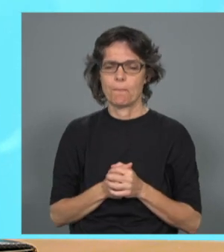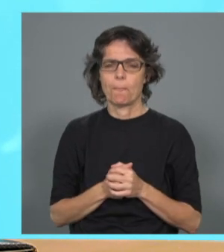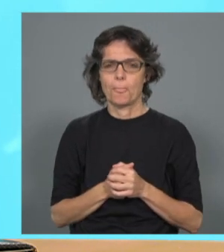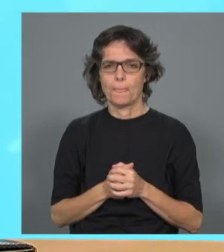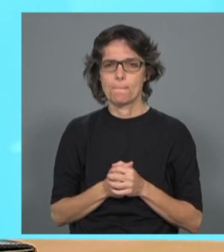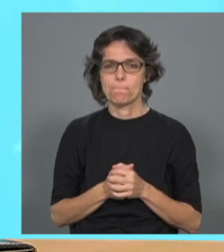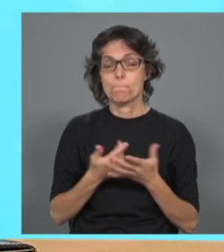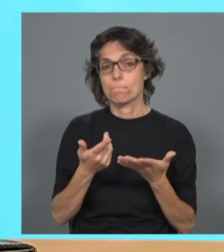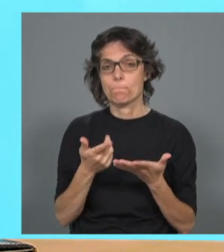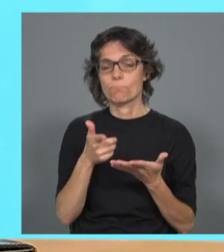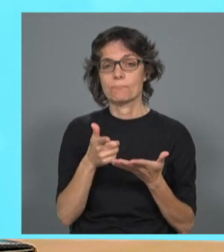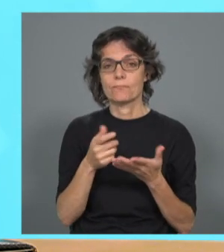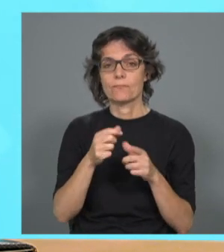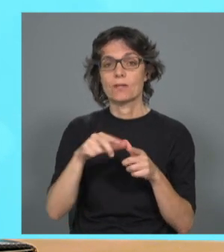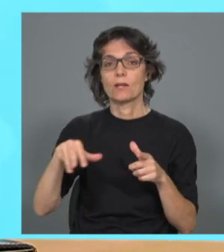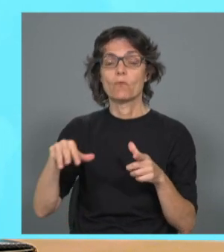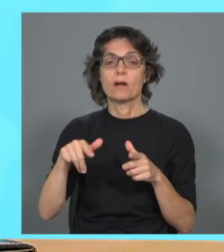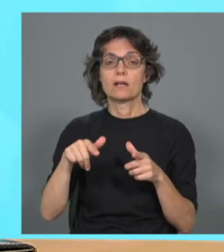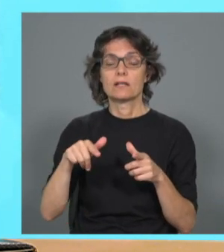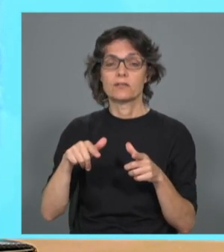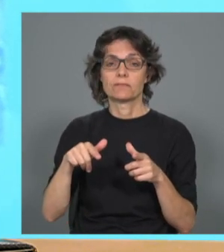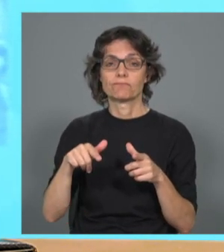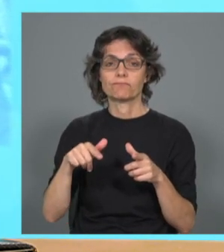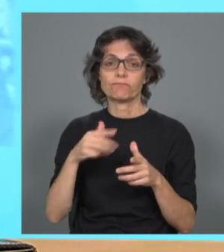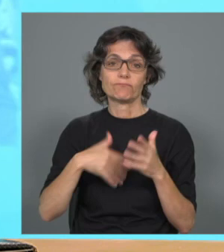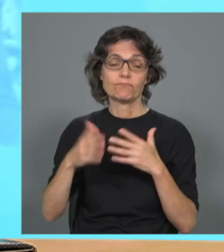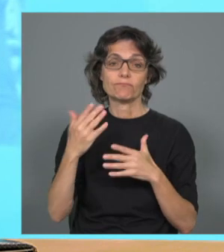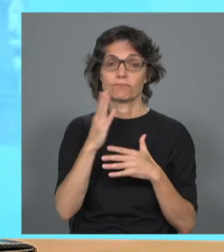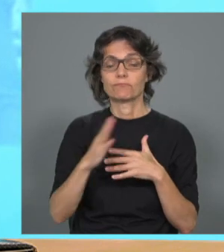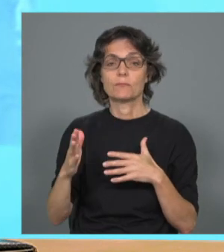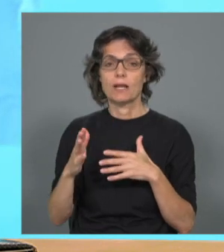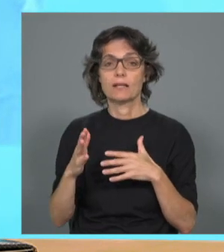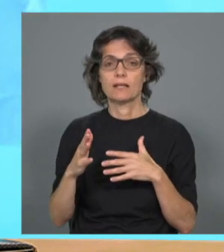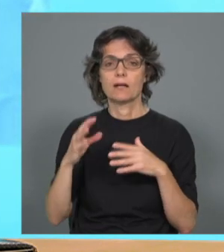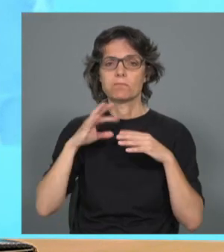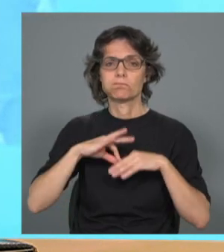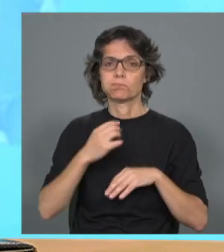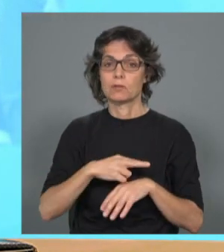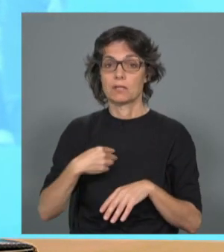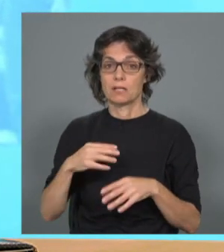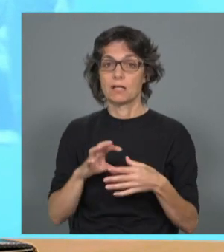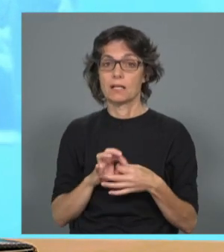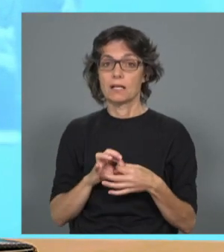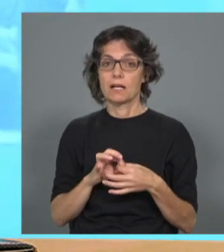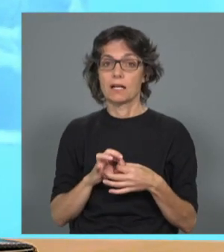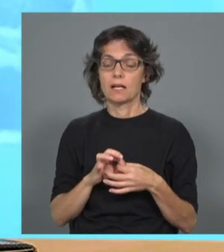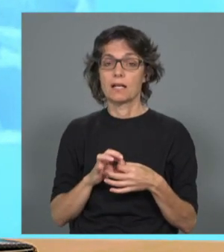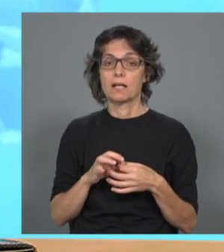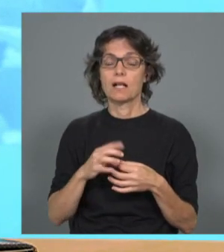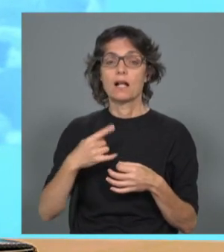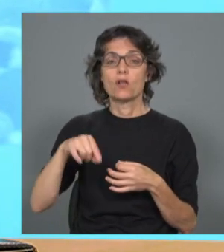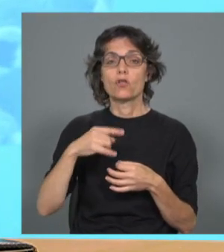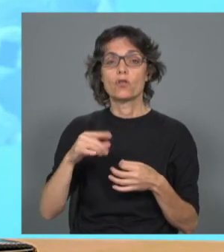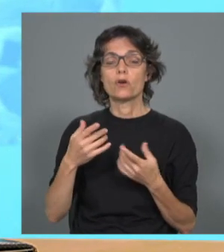Na linguagem clássica, concretamente da tradição espiritual cristã, há as célebres 3 vias